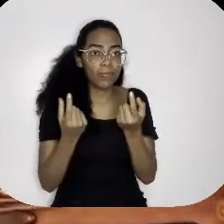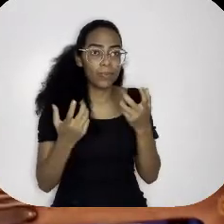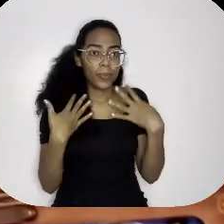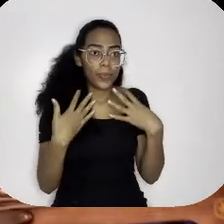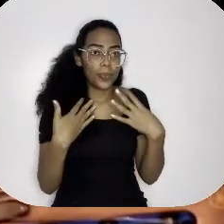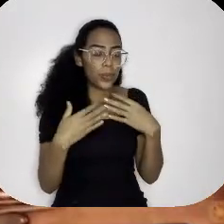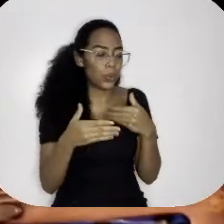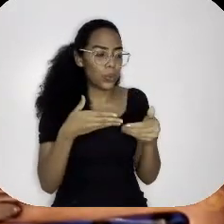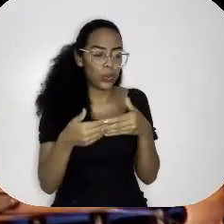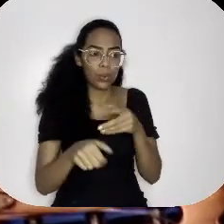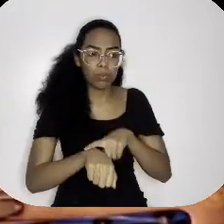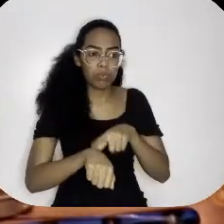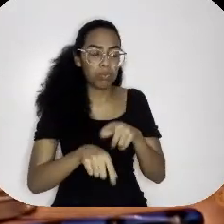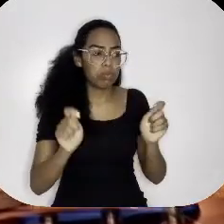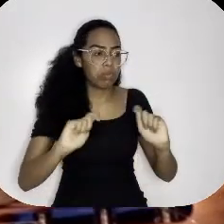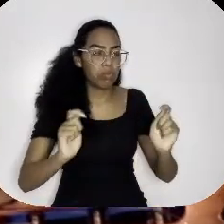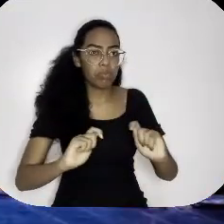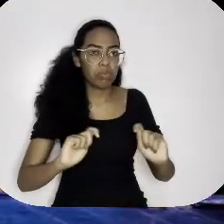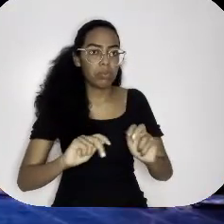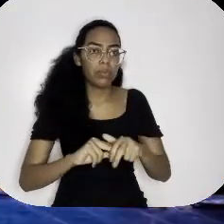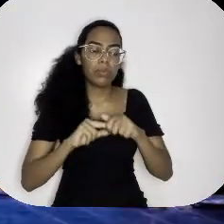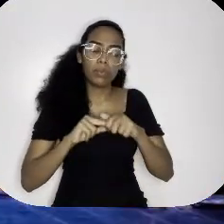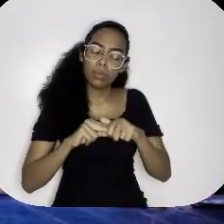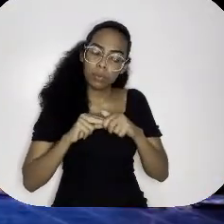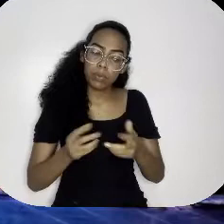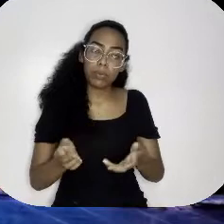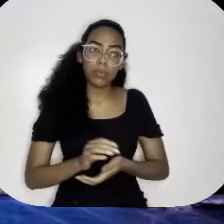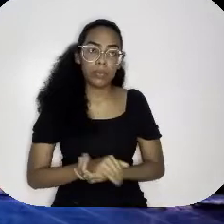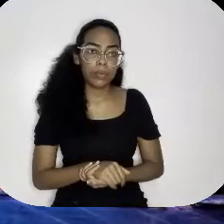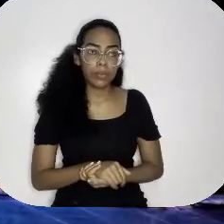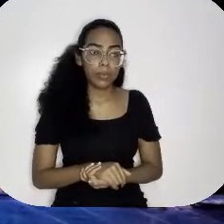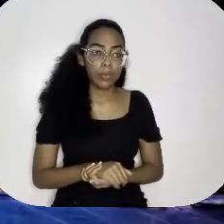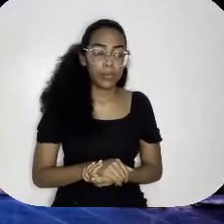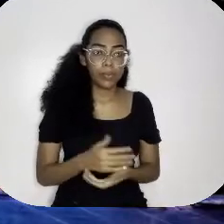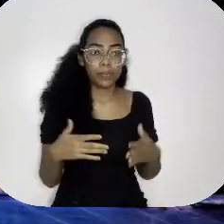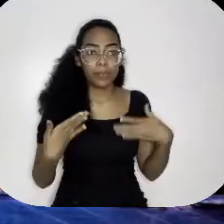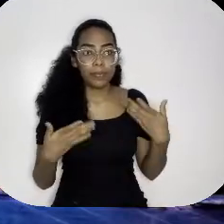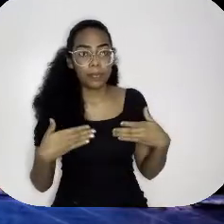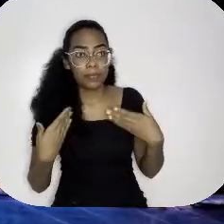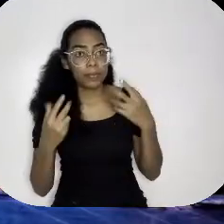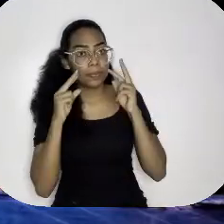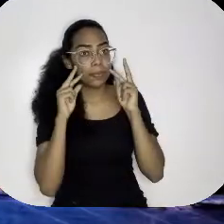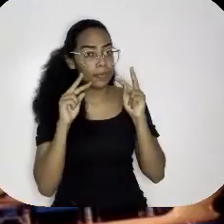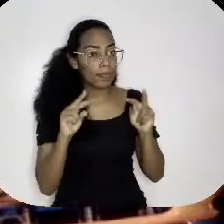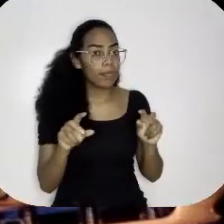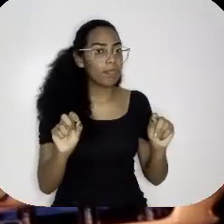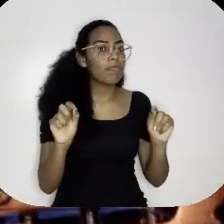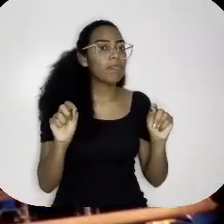aflora a qualquer hora da evolução. Na alegria de